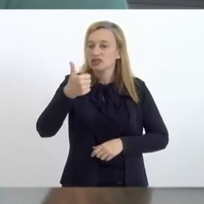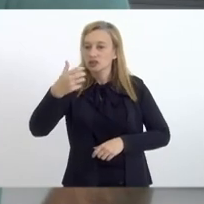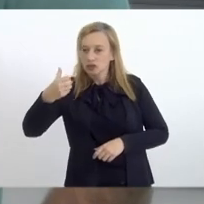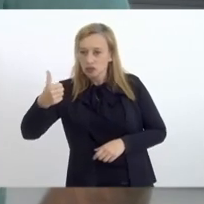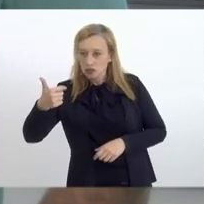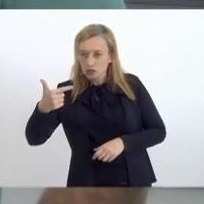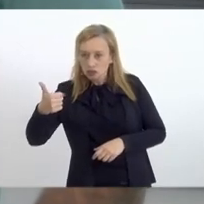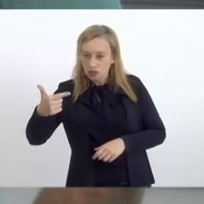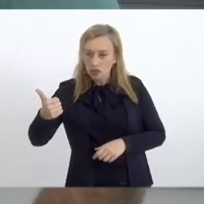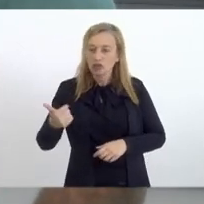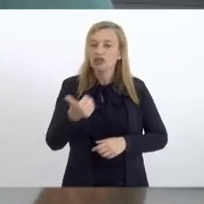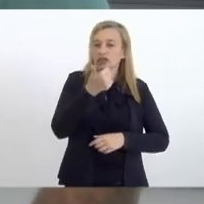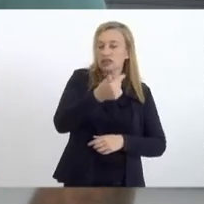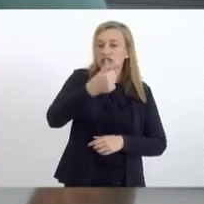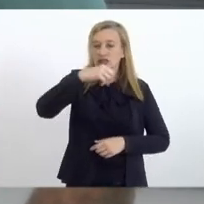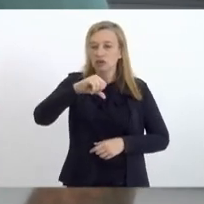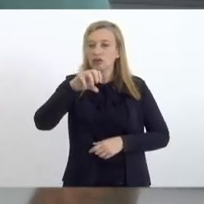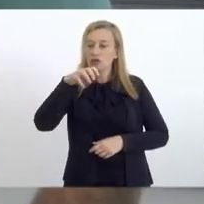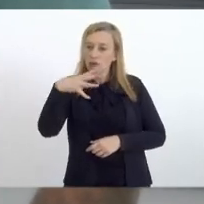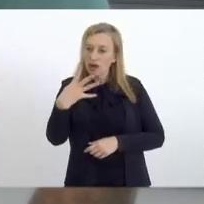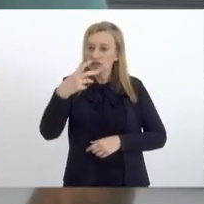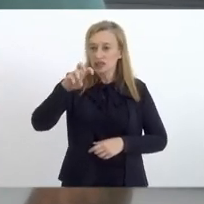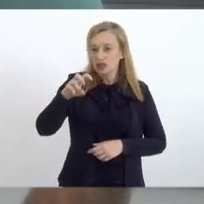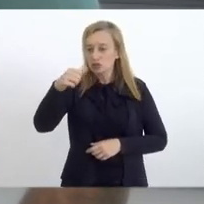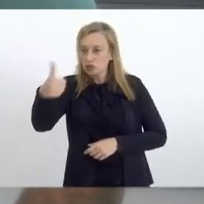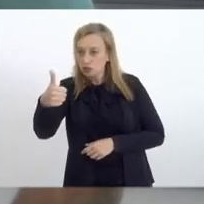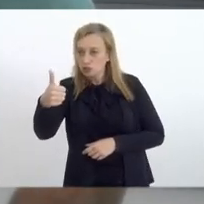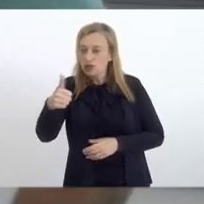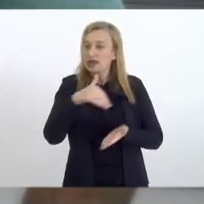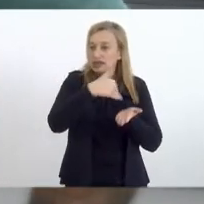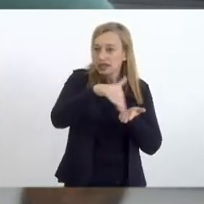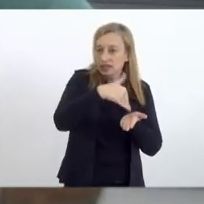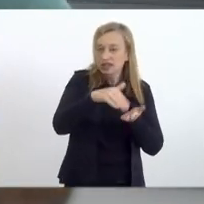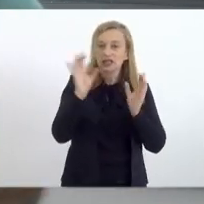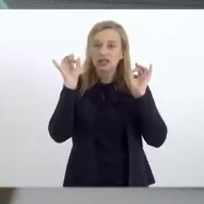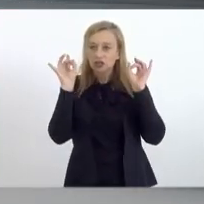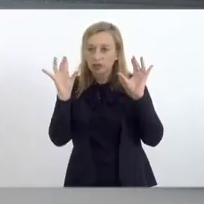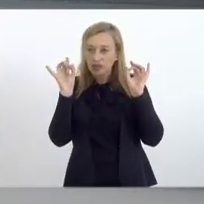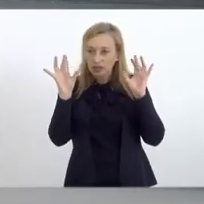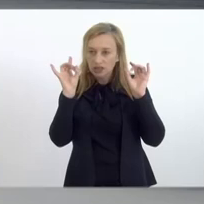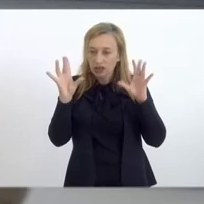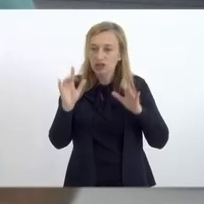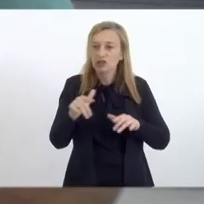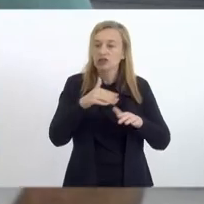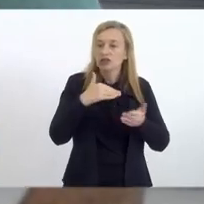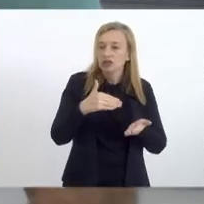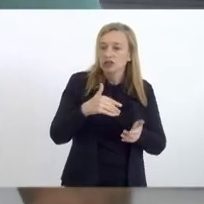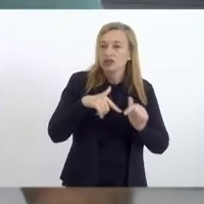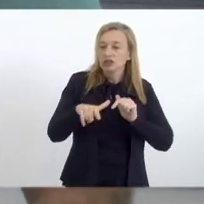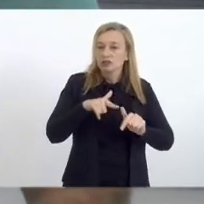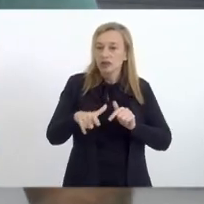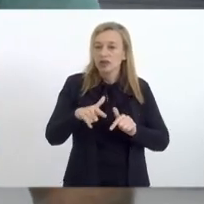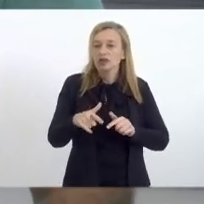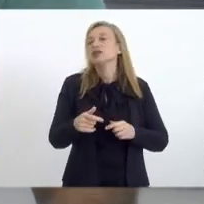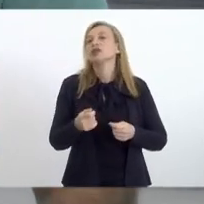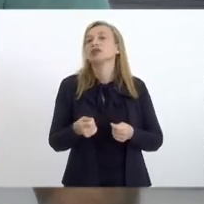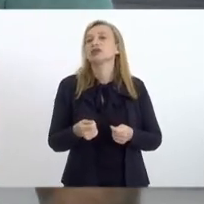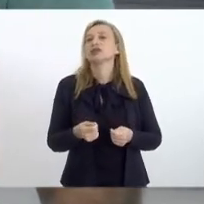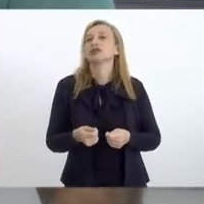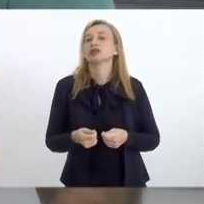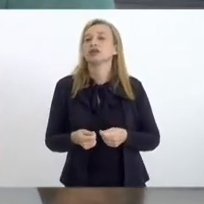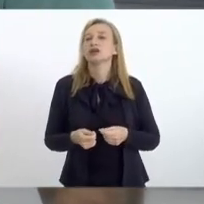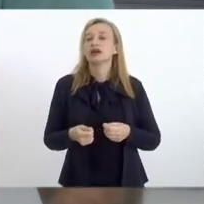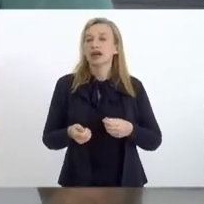pela portaria 19451 da Secretaria Especial de Previdência e Trabalho do Ministério da Economia. A taxa